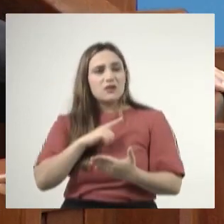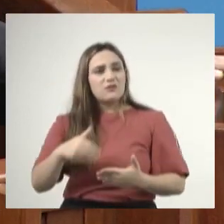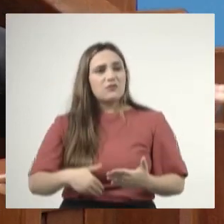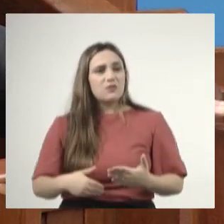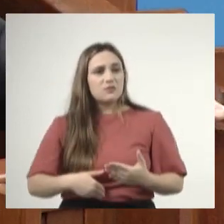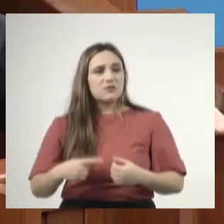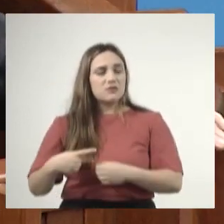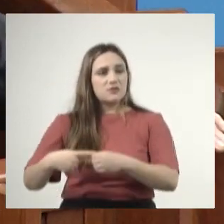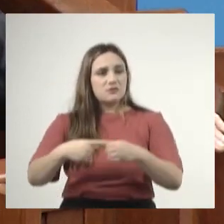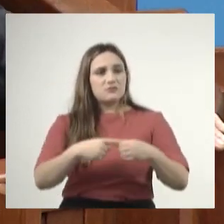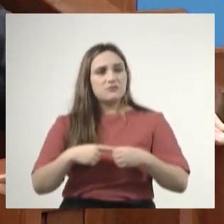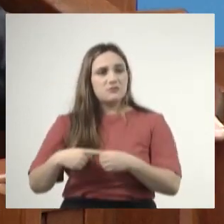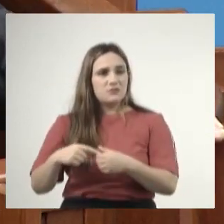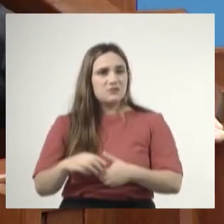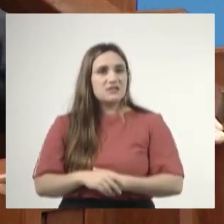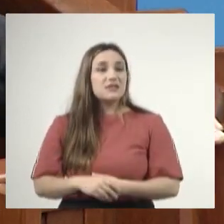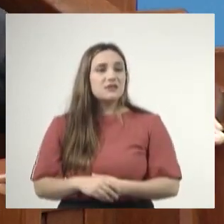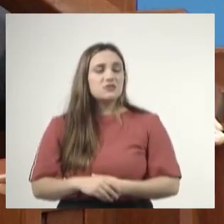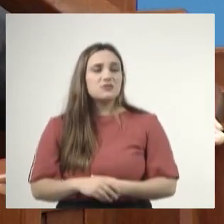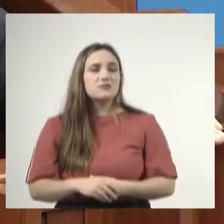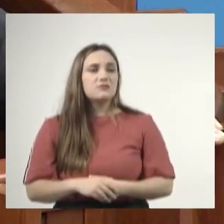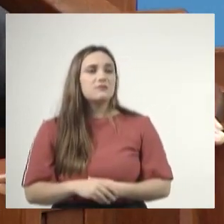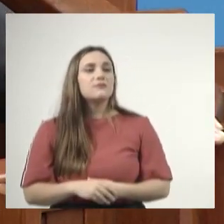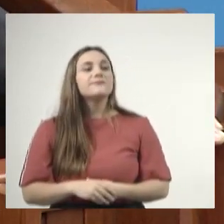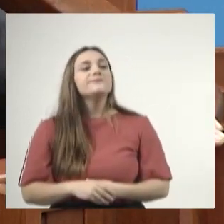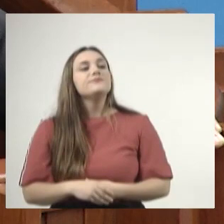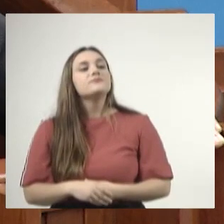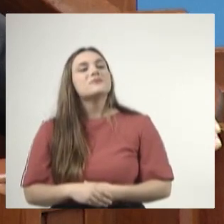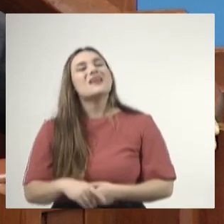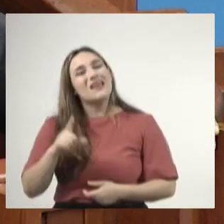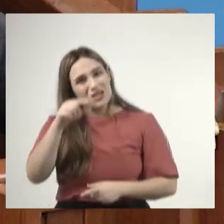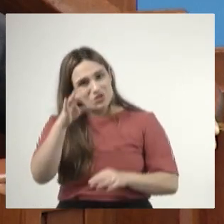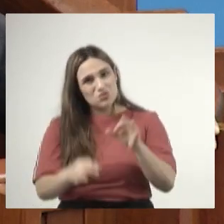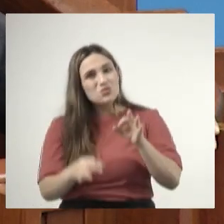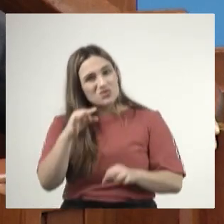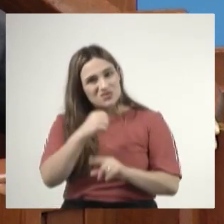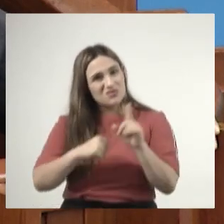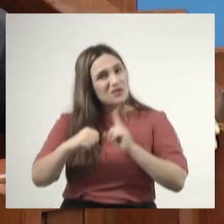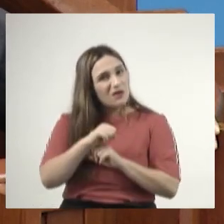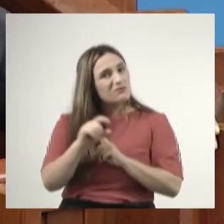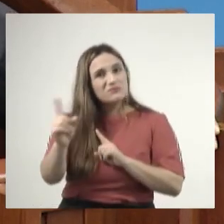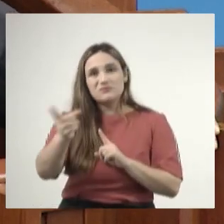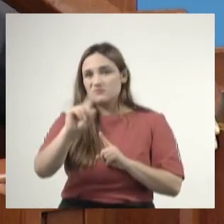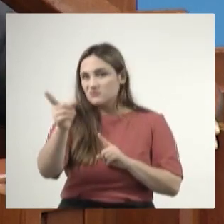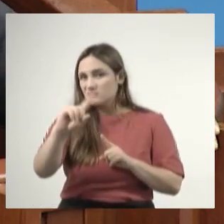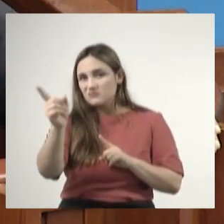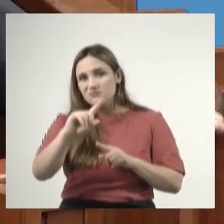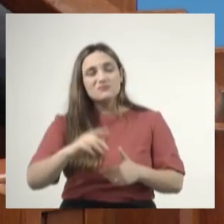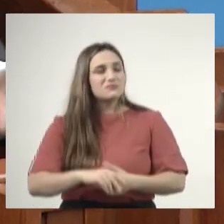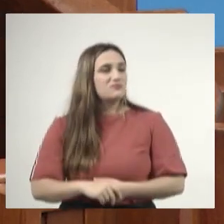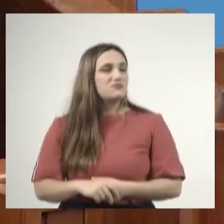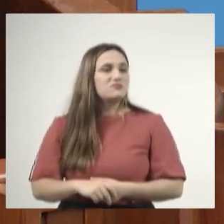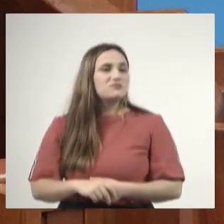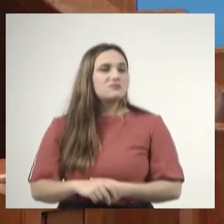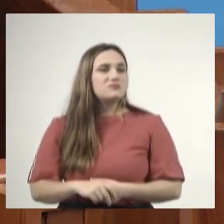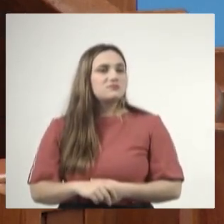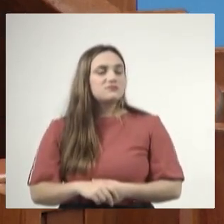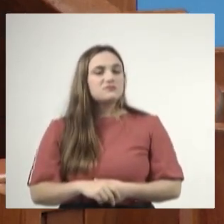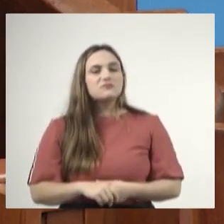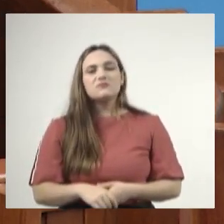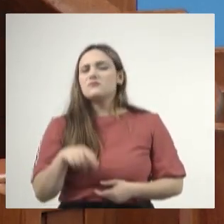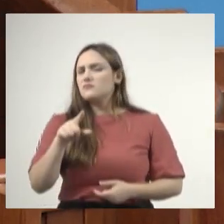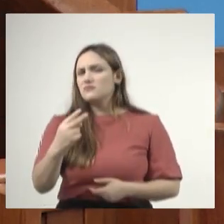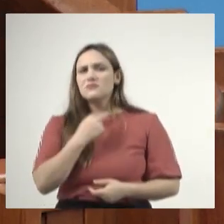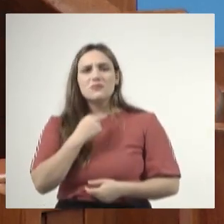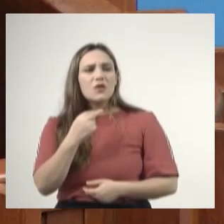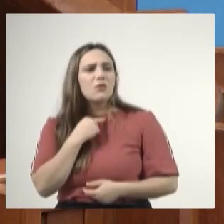cidade. Isso não é fazer justiça social. Você não pode pegar a pessoa que